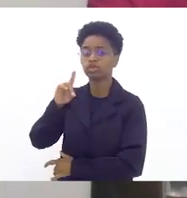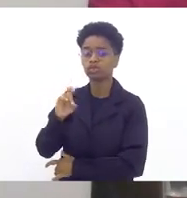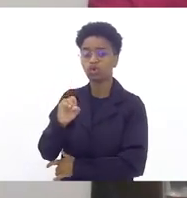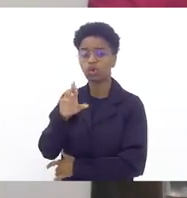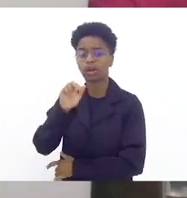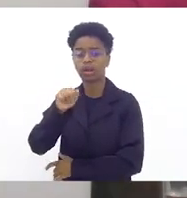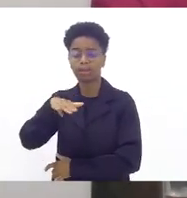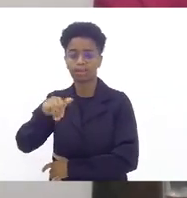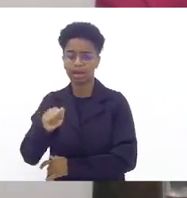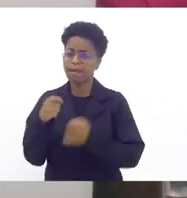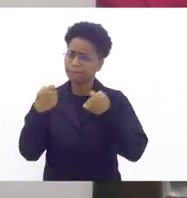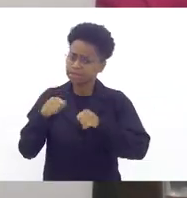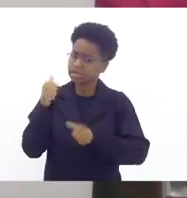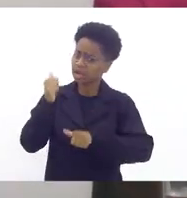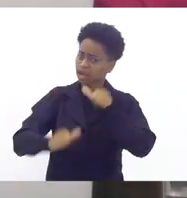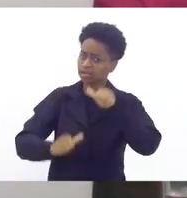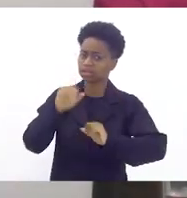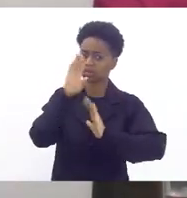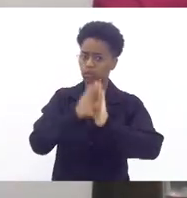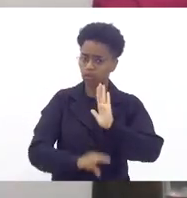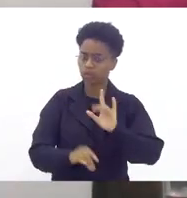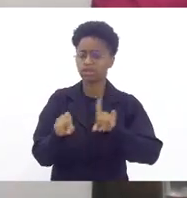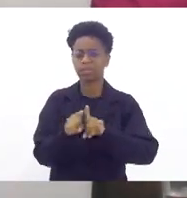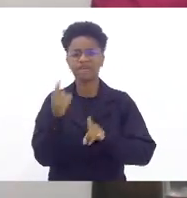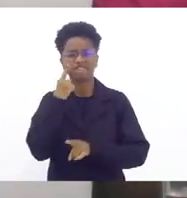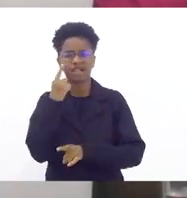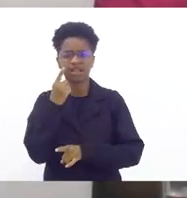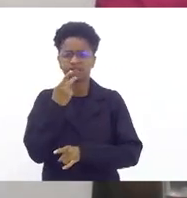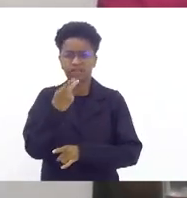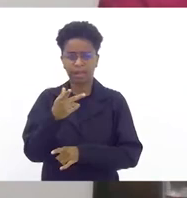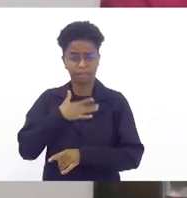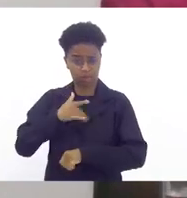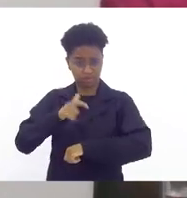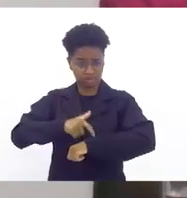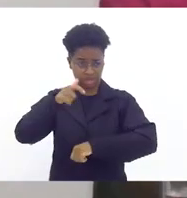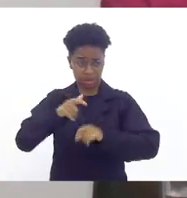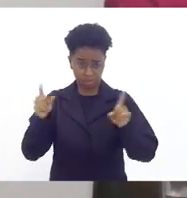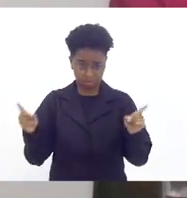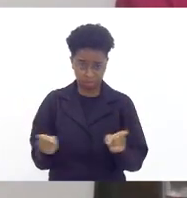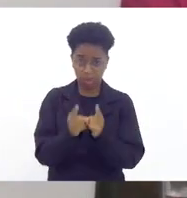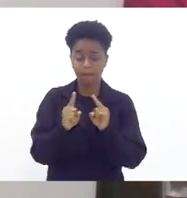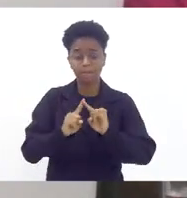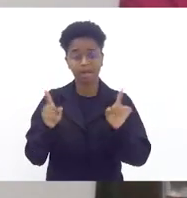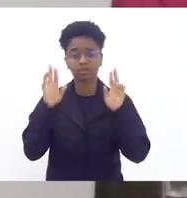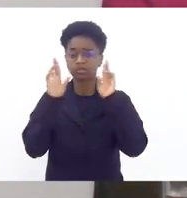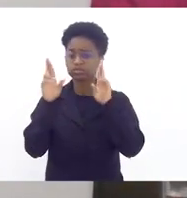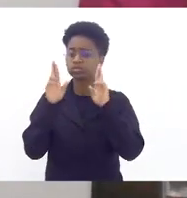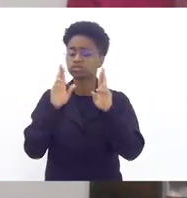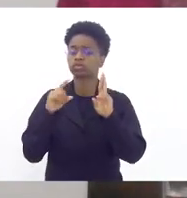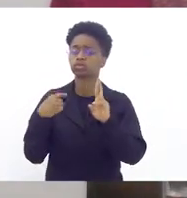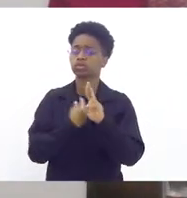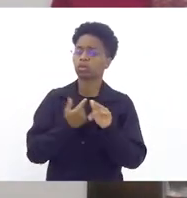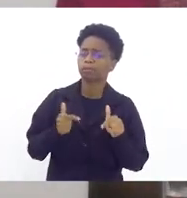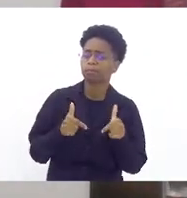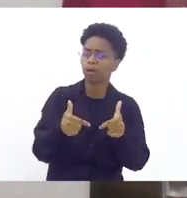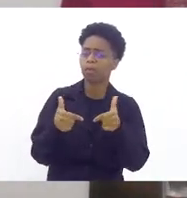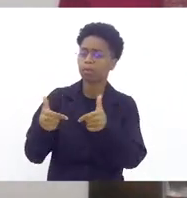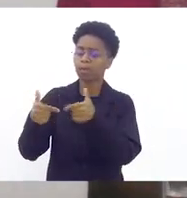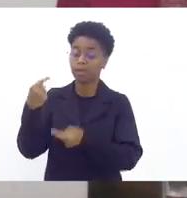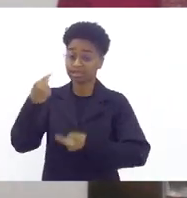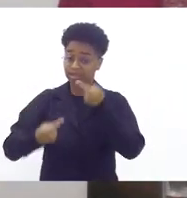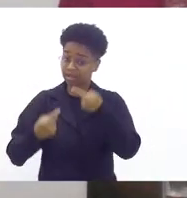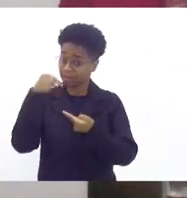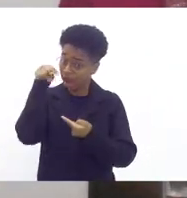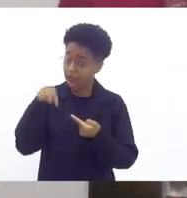rever os nossos currículos, dizer que meu tempo acabou, mas que eu espero que a gente faça um debate